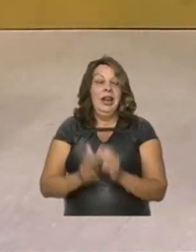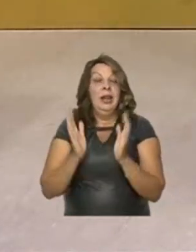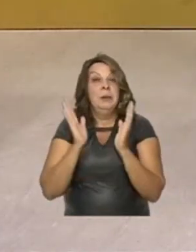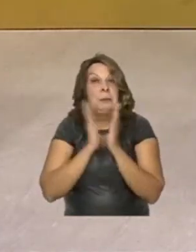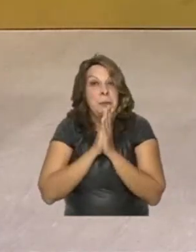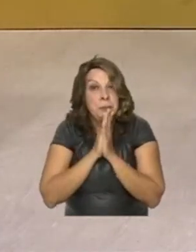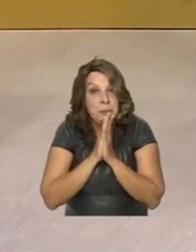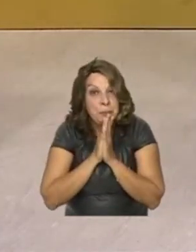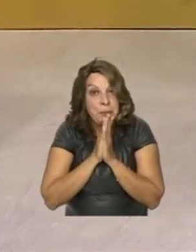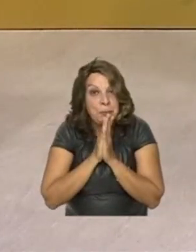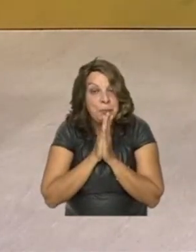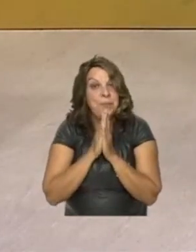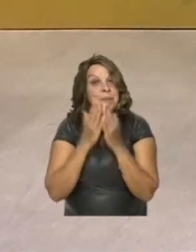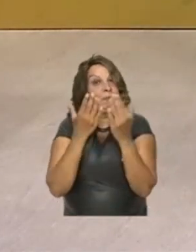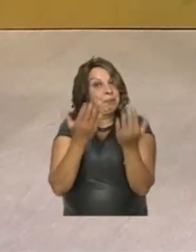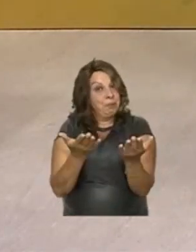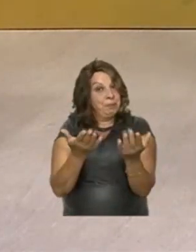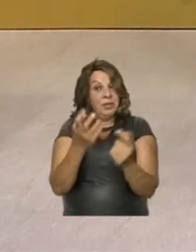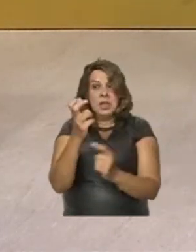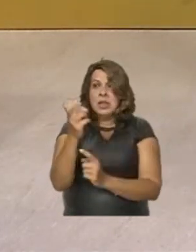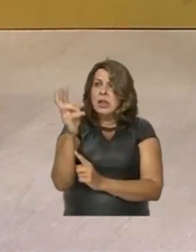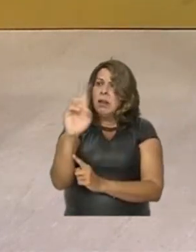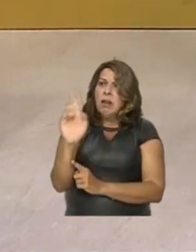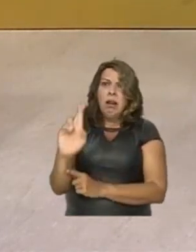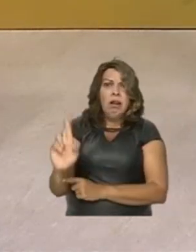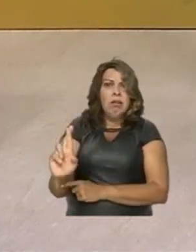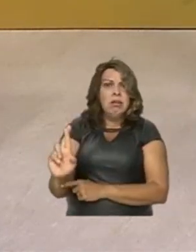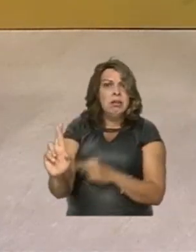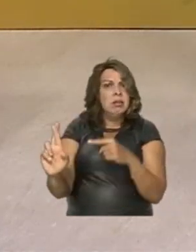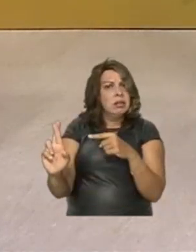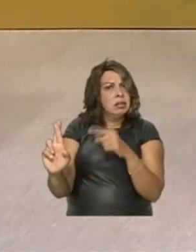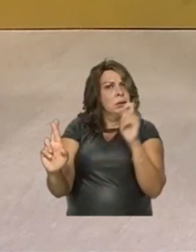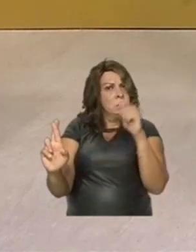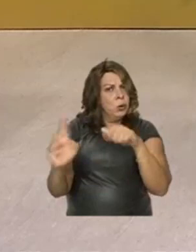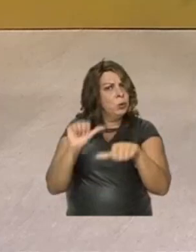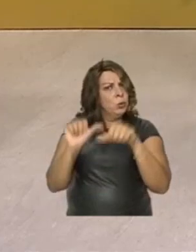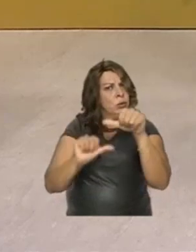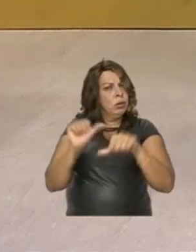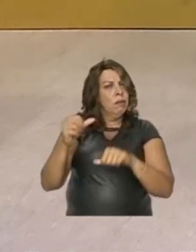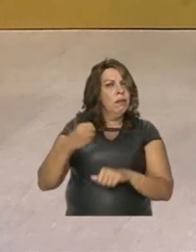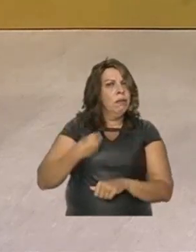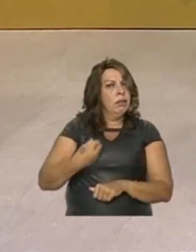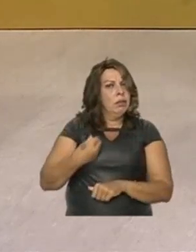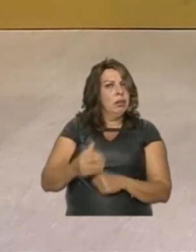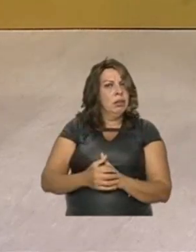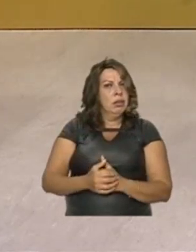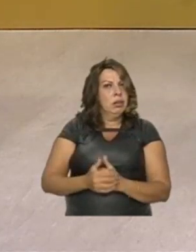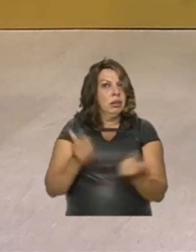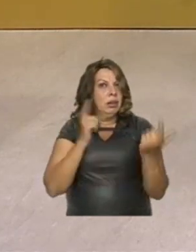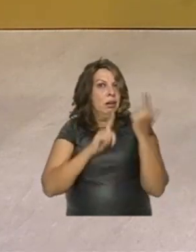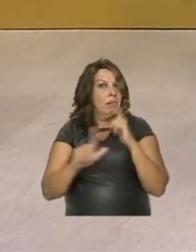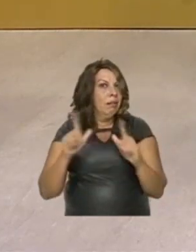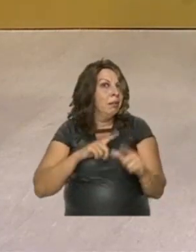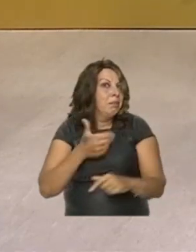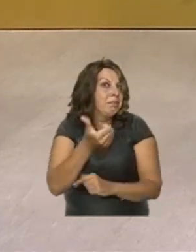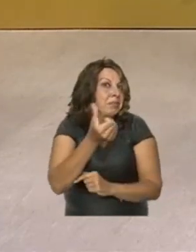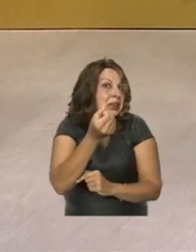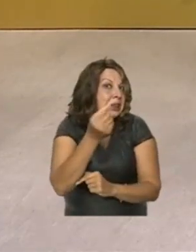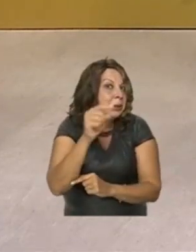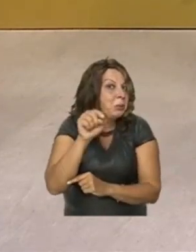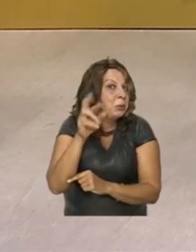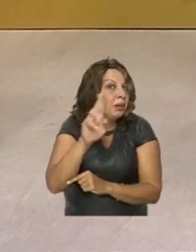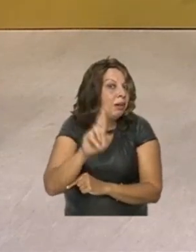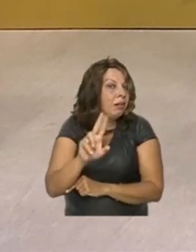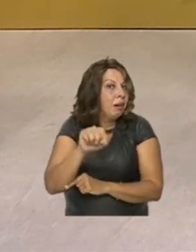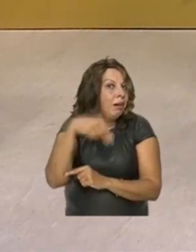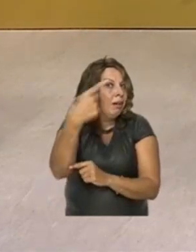Olha aí, gente, por apenas R$5 você pode ter a chance de mudar de vida. Pois é, imagina só levar esses R$60.000 no quarto prêmio. É